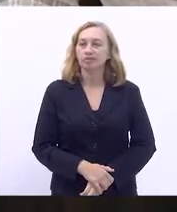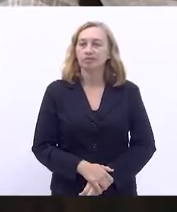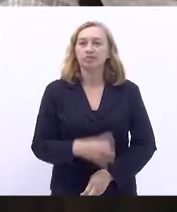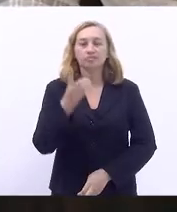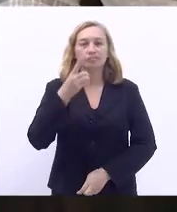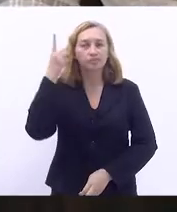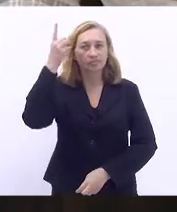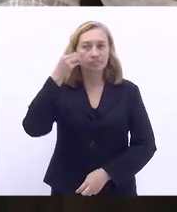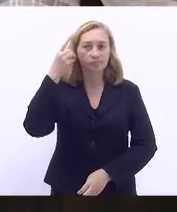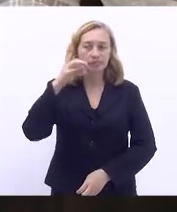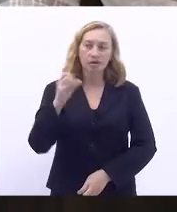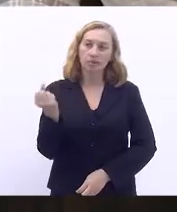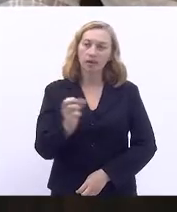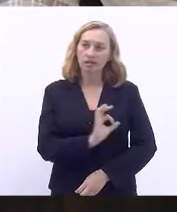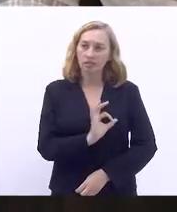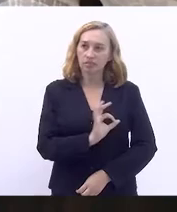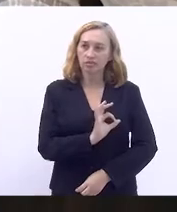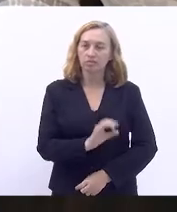Deputada Marta Rocha.